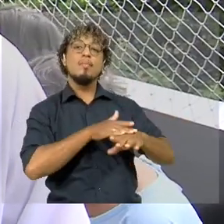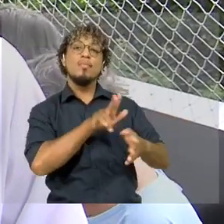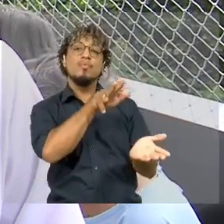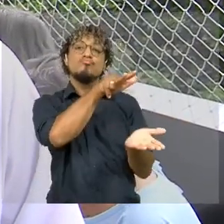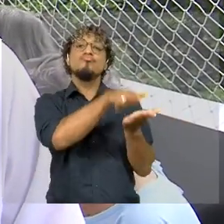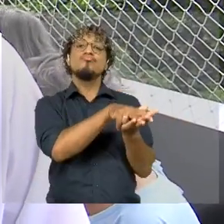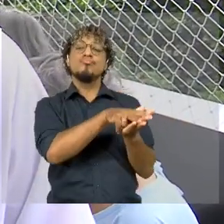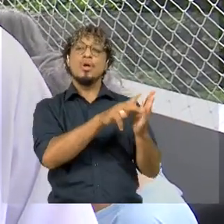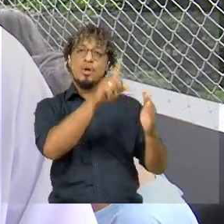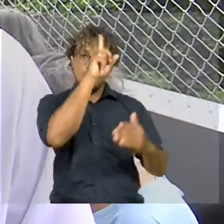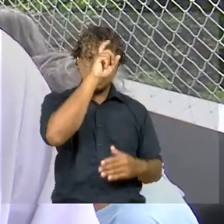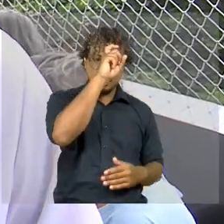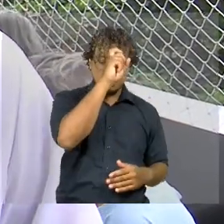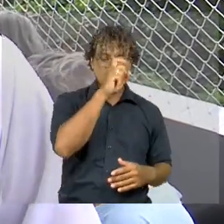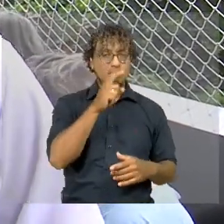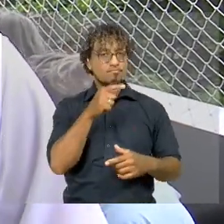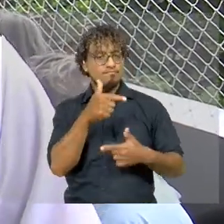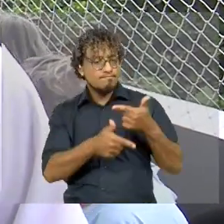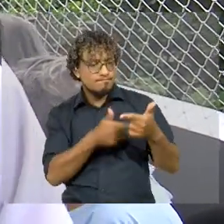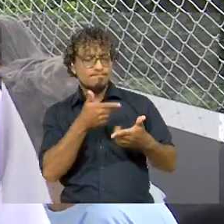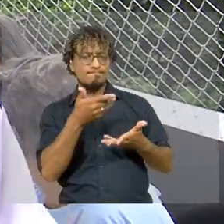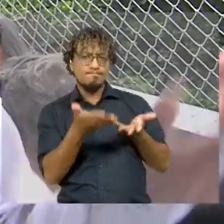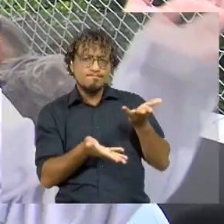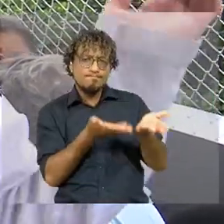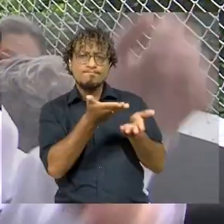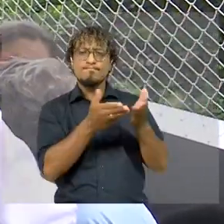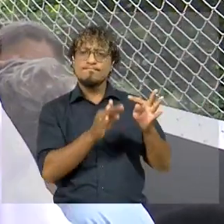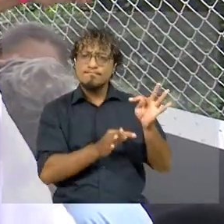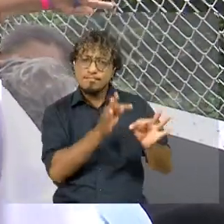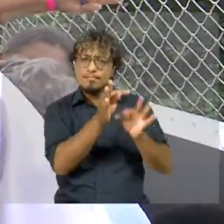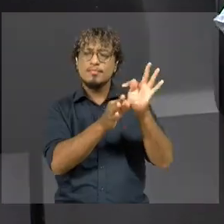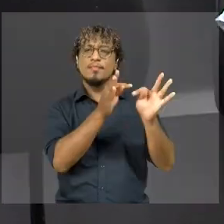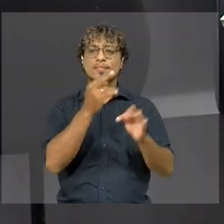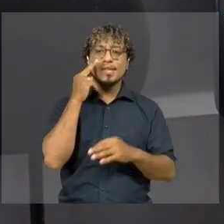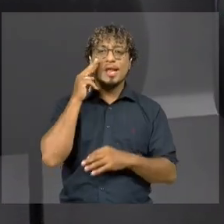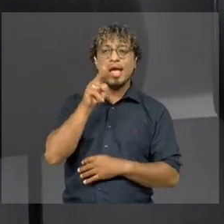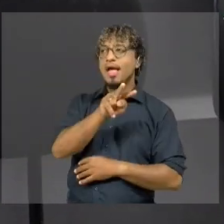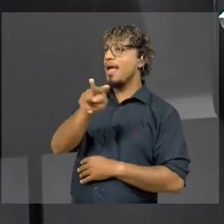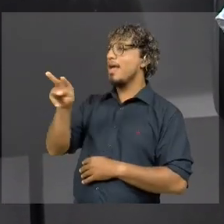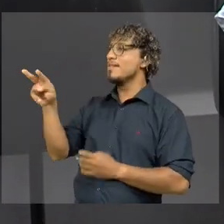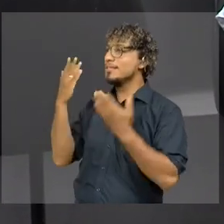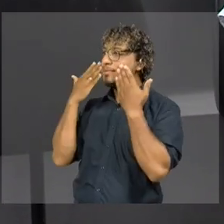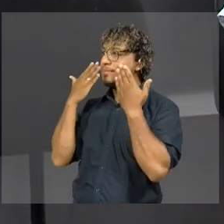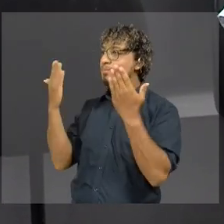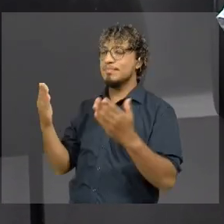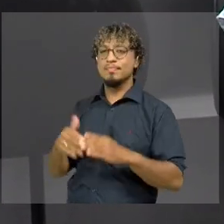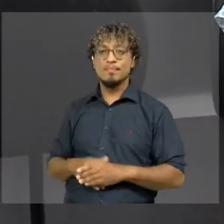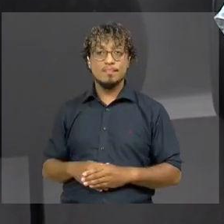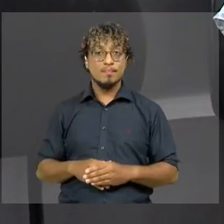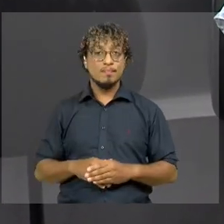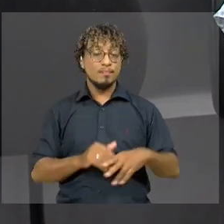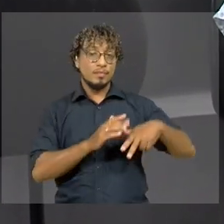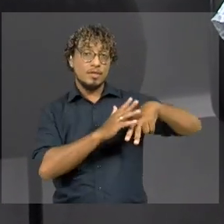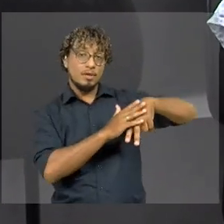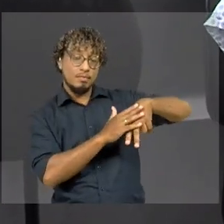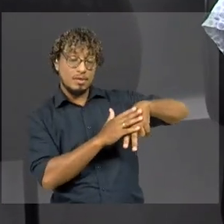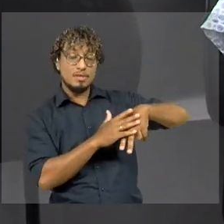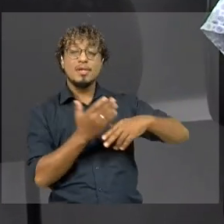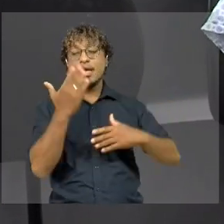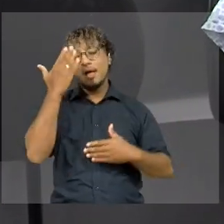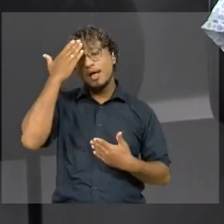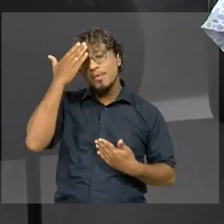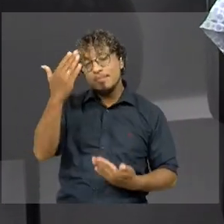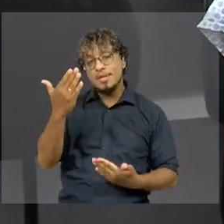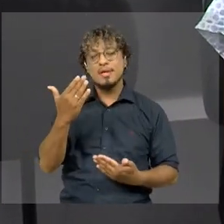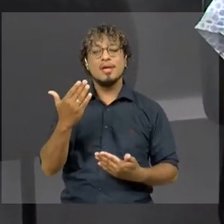os pacientes e dando essa qualidade de vida com uma vista dessa. Pacientes que agradecem pela oportunidade de